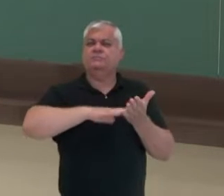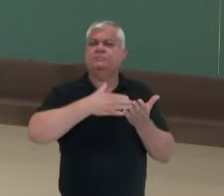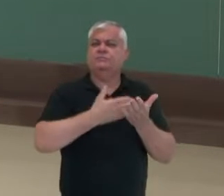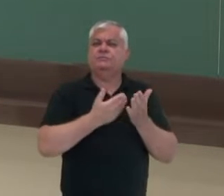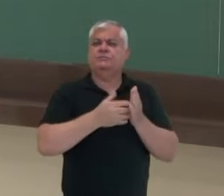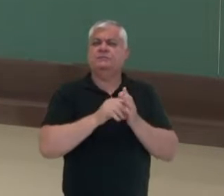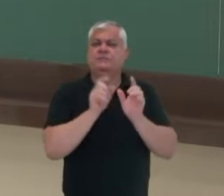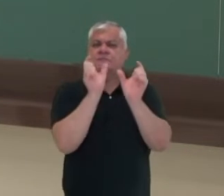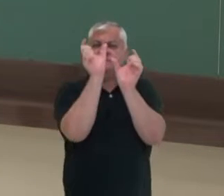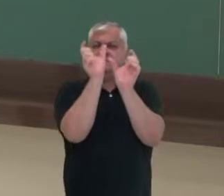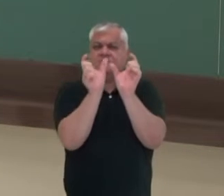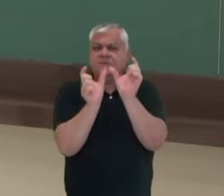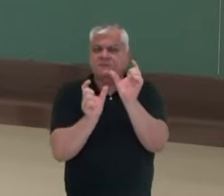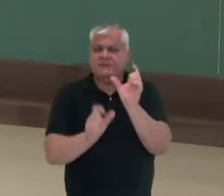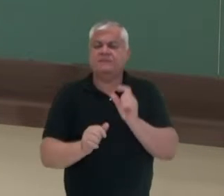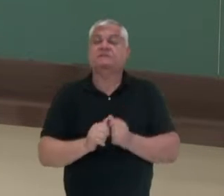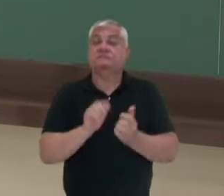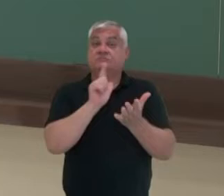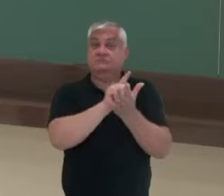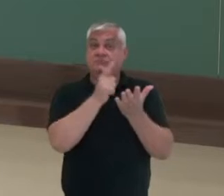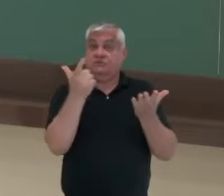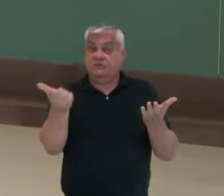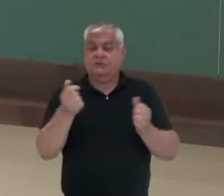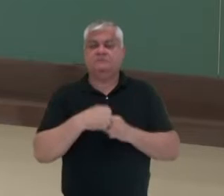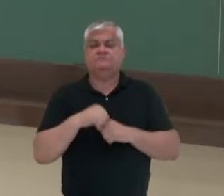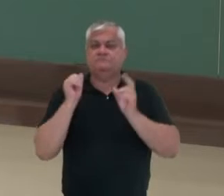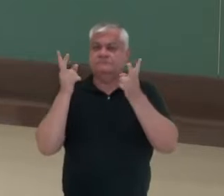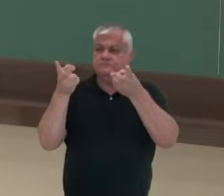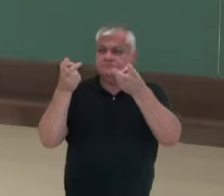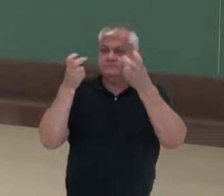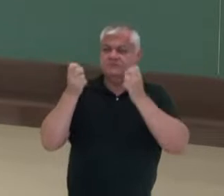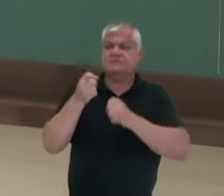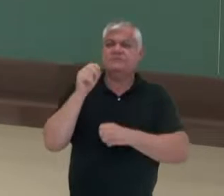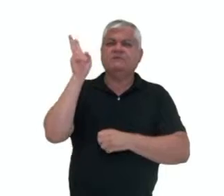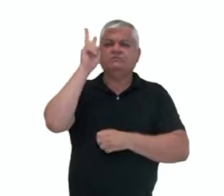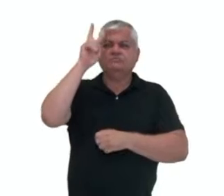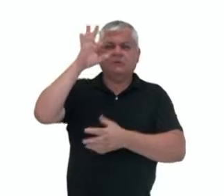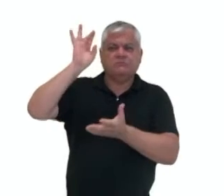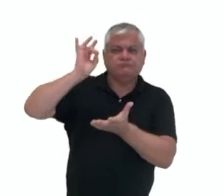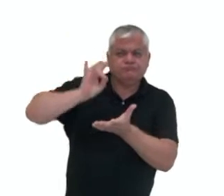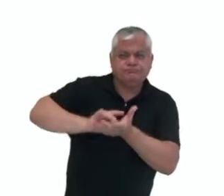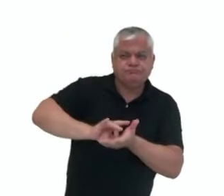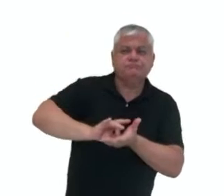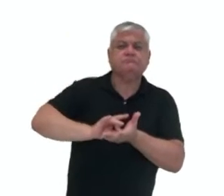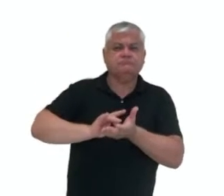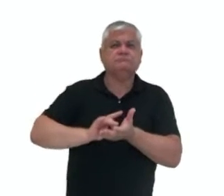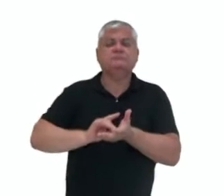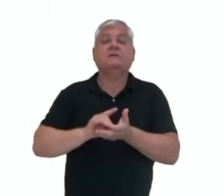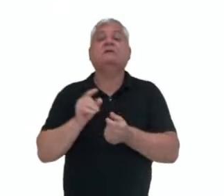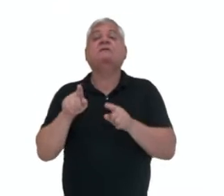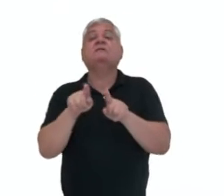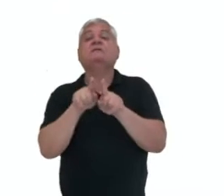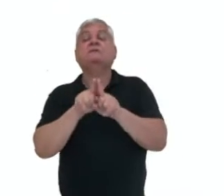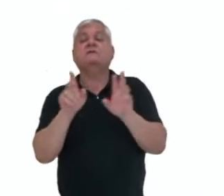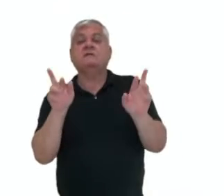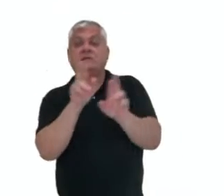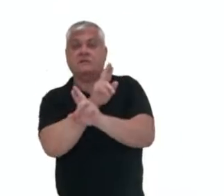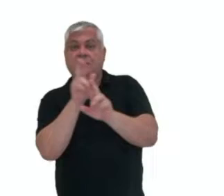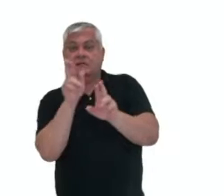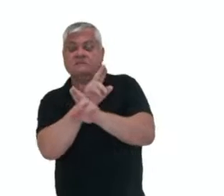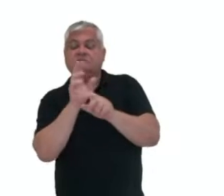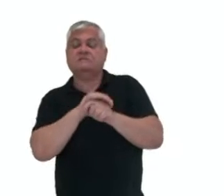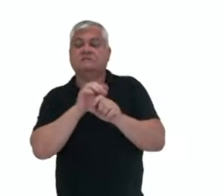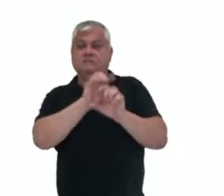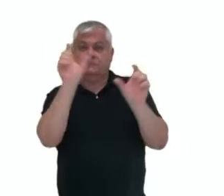de editoriais, distinguir um fato da opinião relativa a esse fato, estabelecer relações entre partes